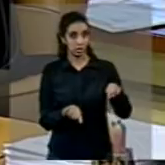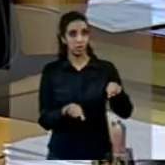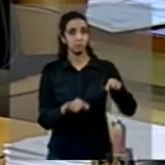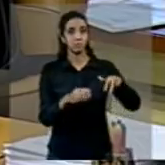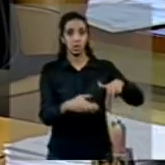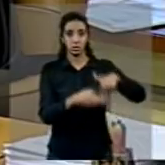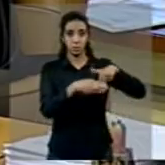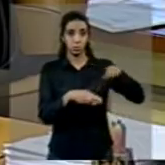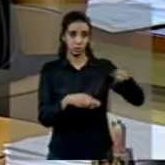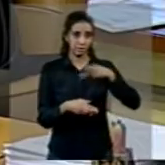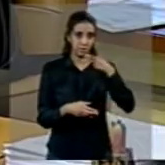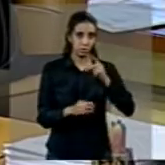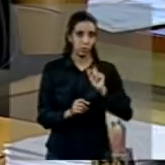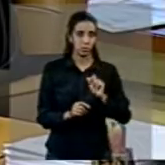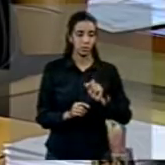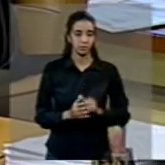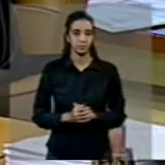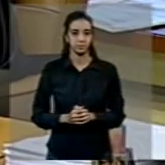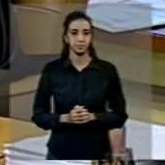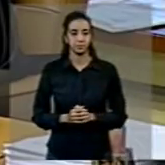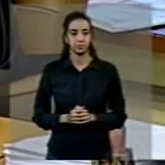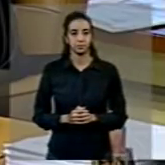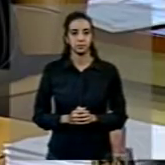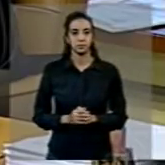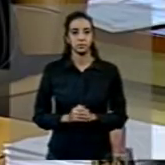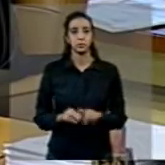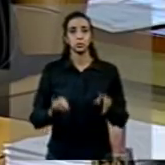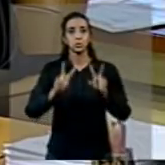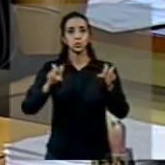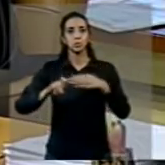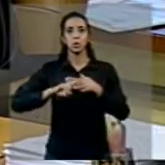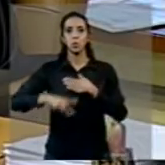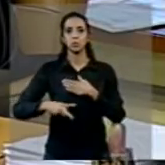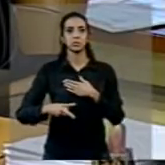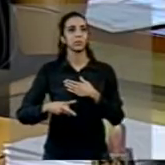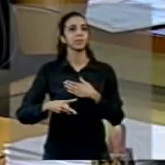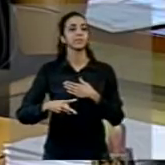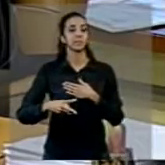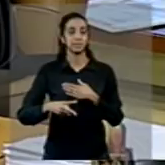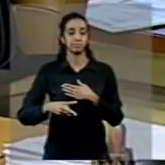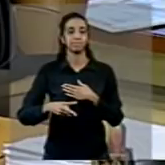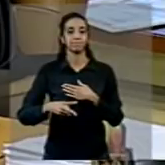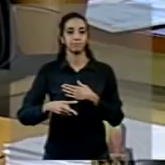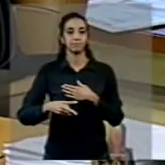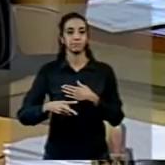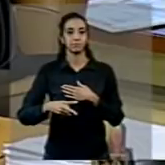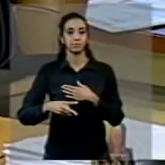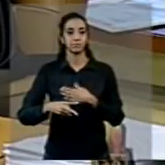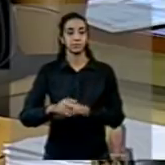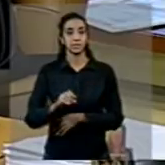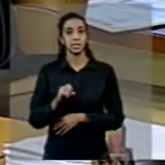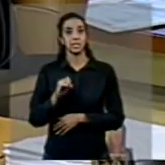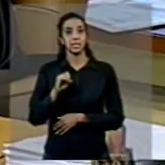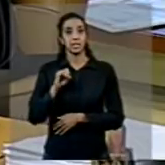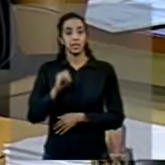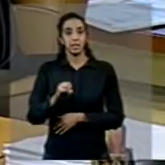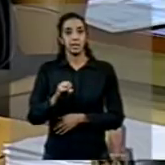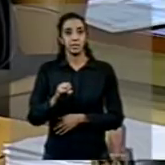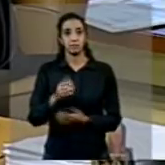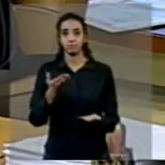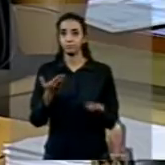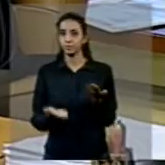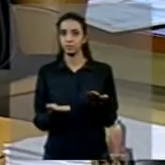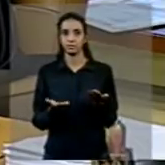tribuna, quanto ao impacto desproporcional da medida no que atinge os eleitores